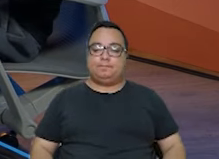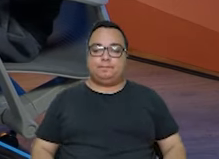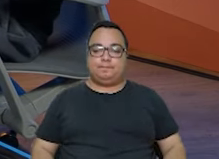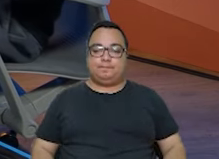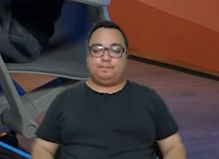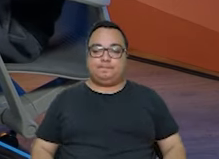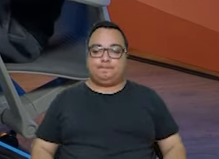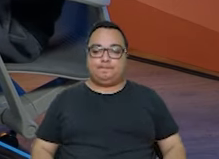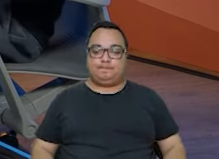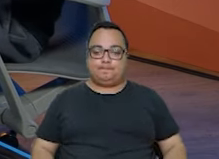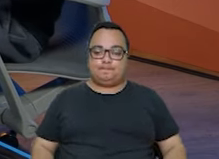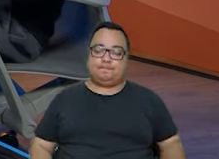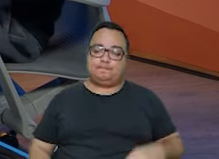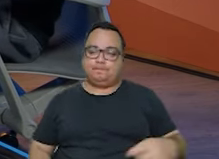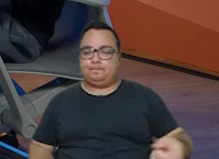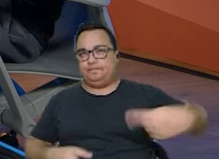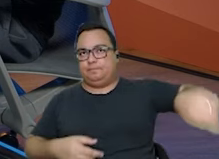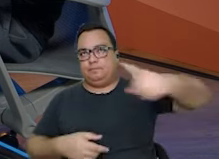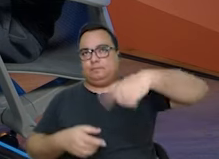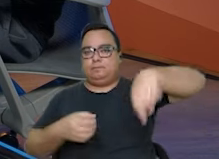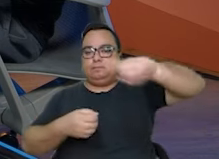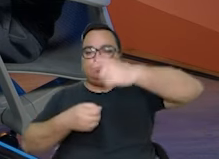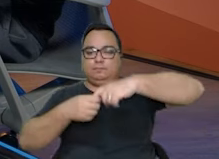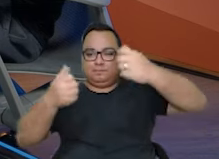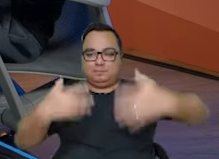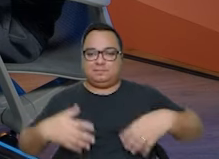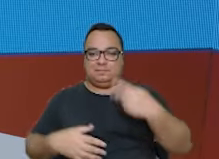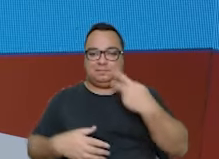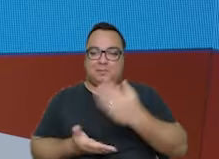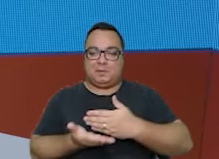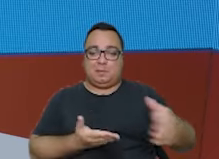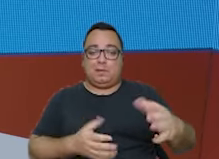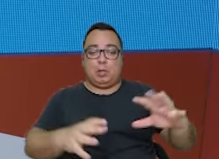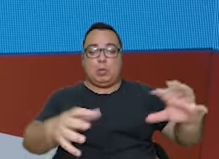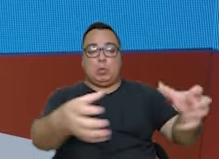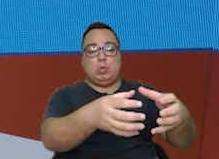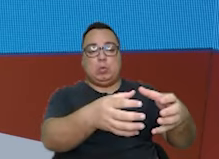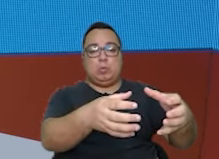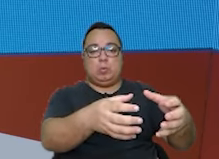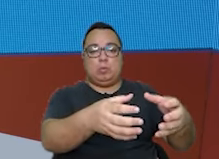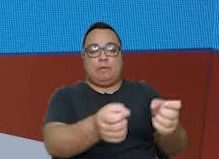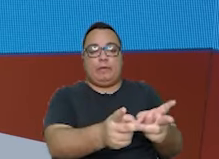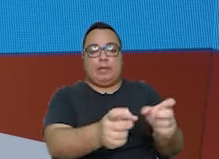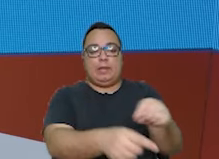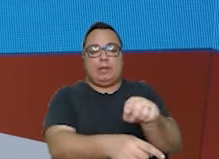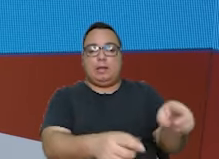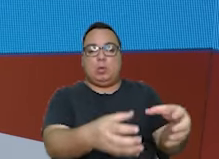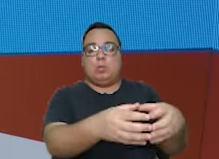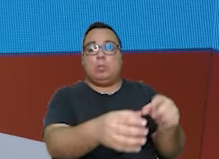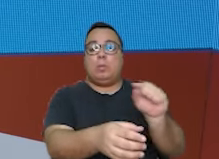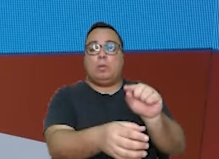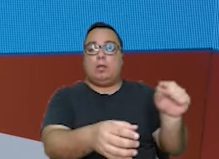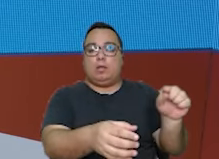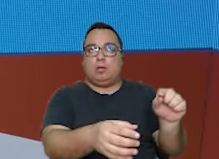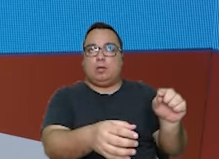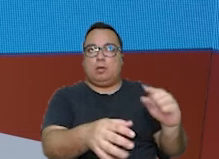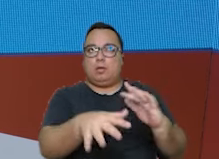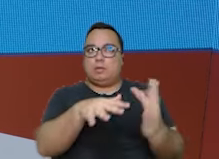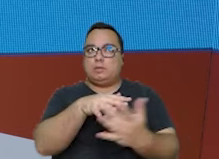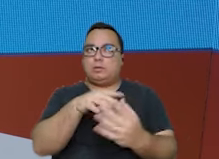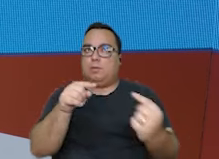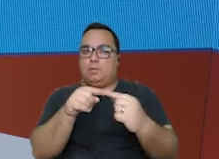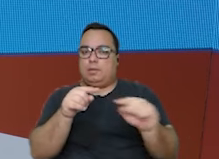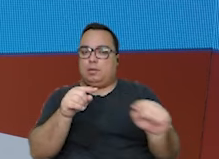você falou no começo né de de entender Quem é seu público onde ele tá né Acho que claro que é relevante para que